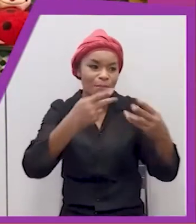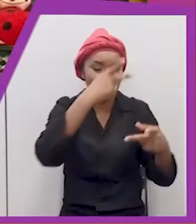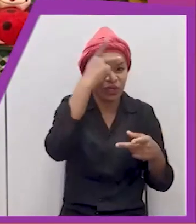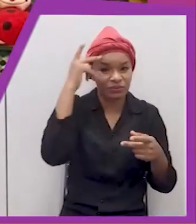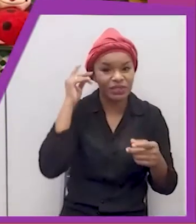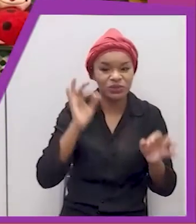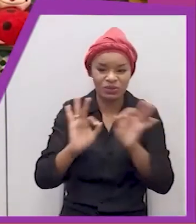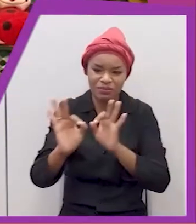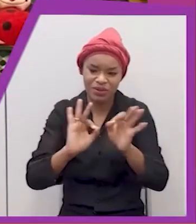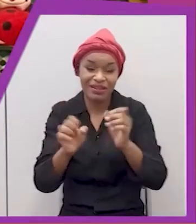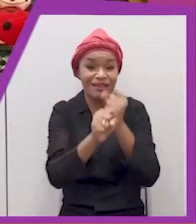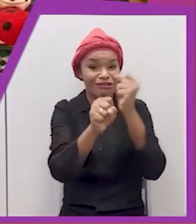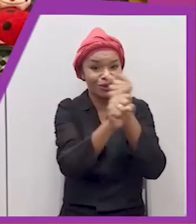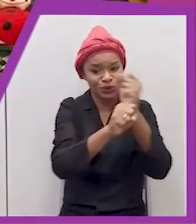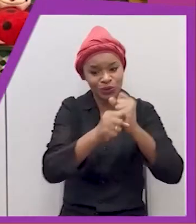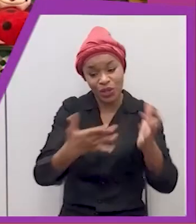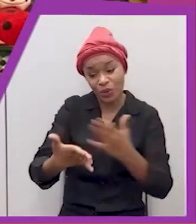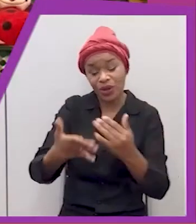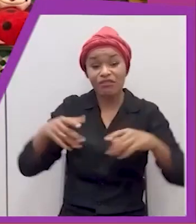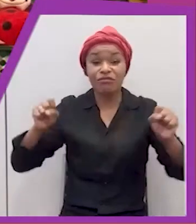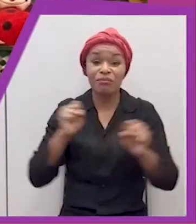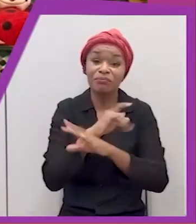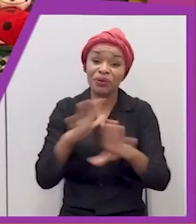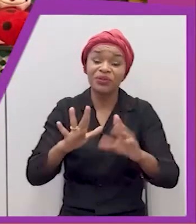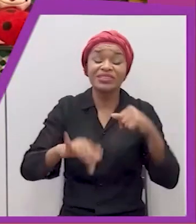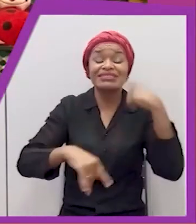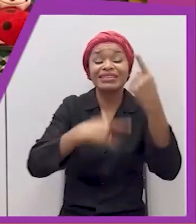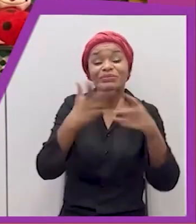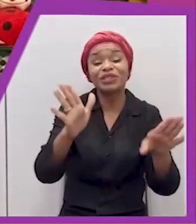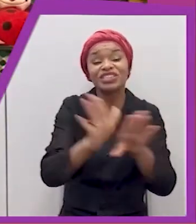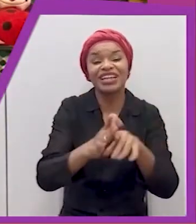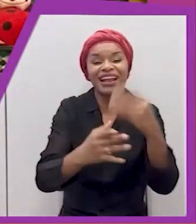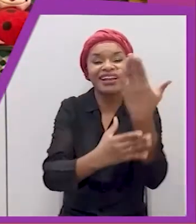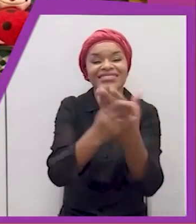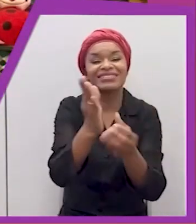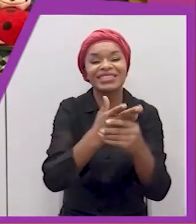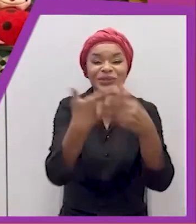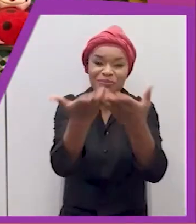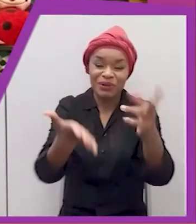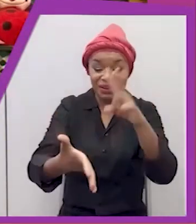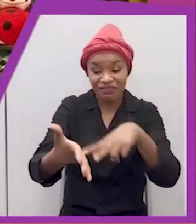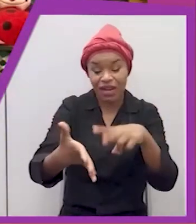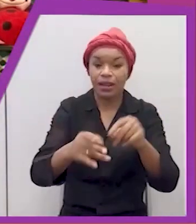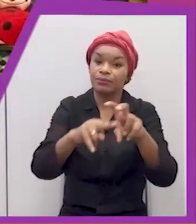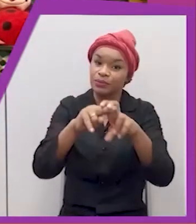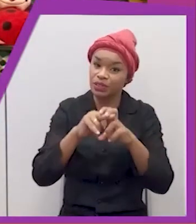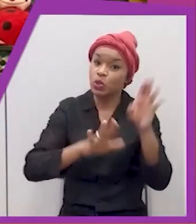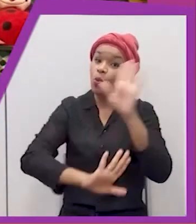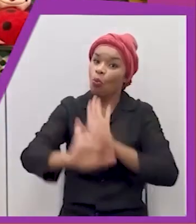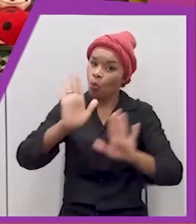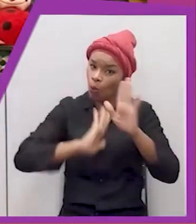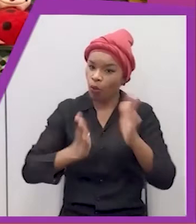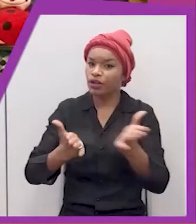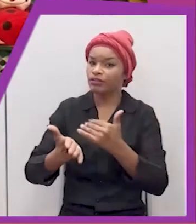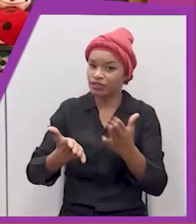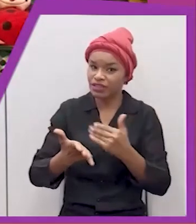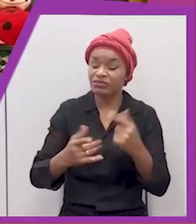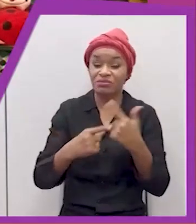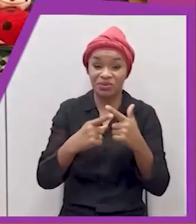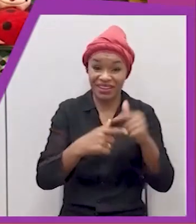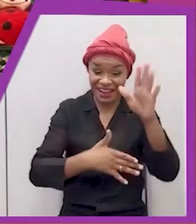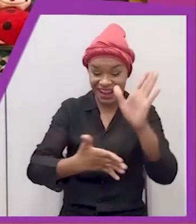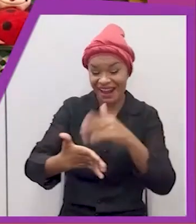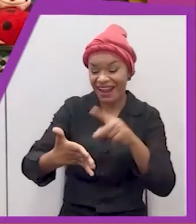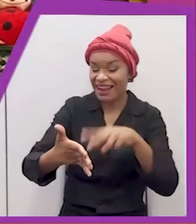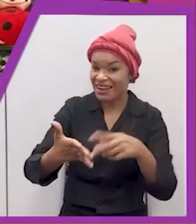porque é um livro ele se completa né um livro não é só de um autor várias pessoas existem para fazer um livro dele